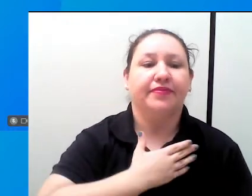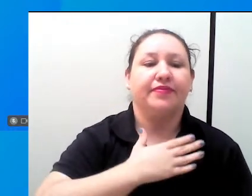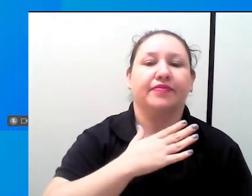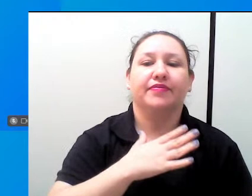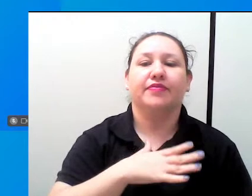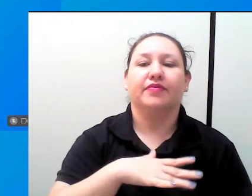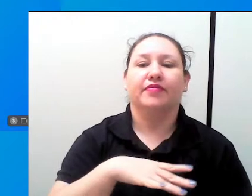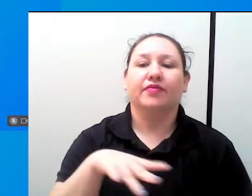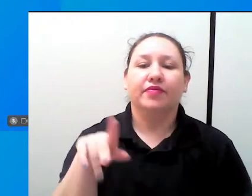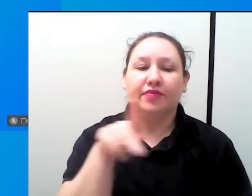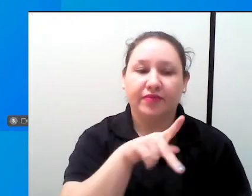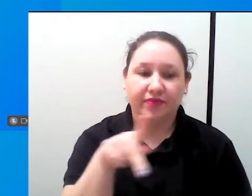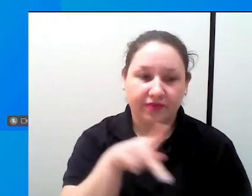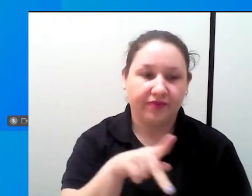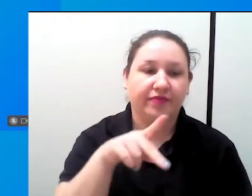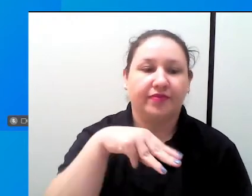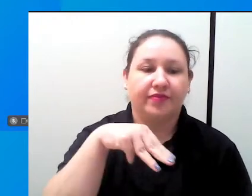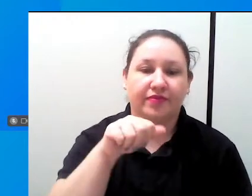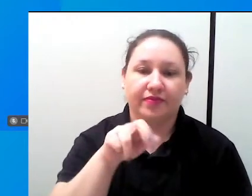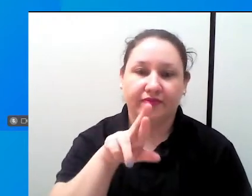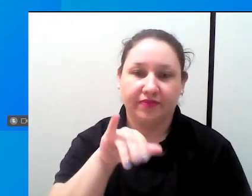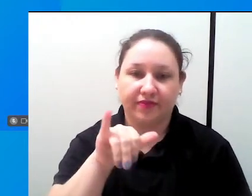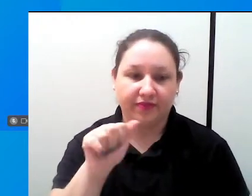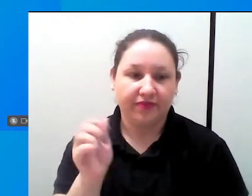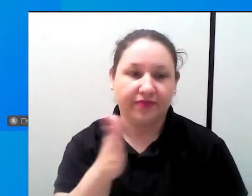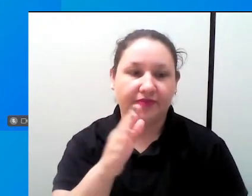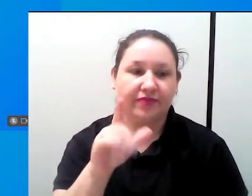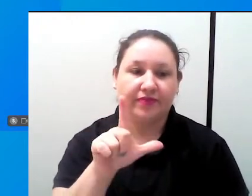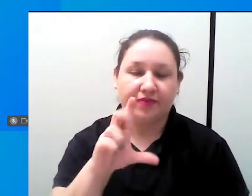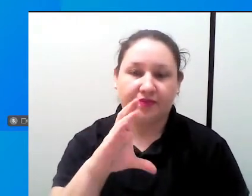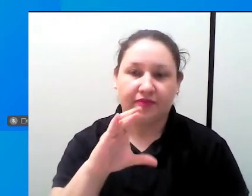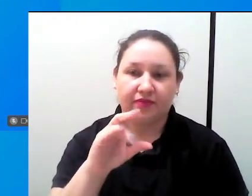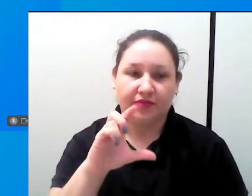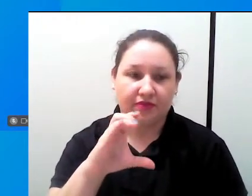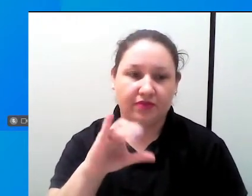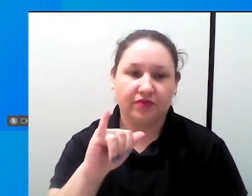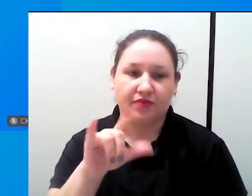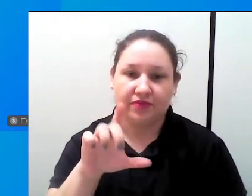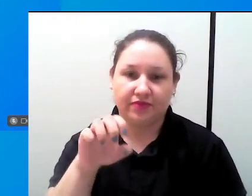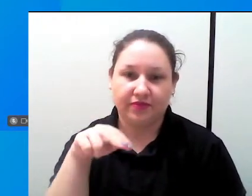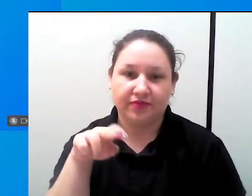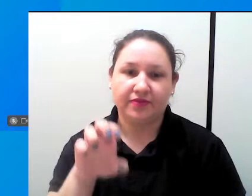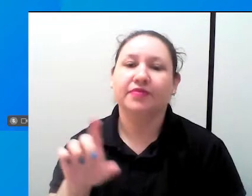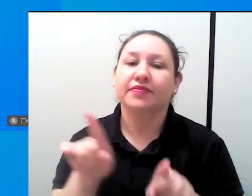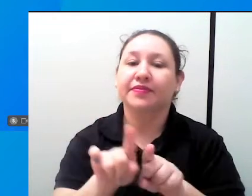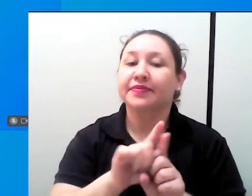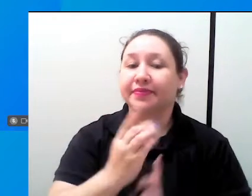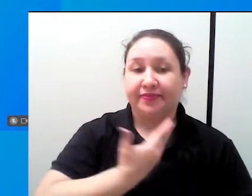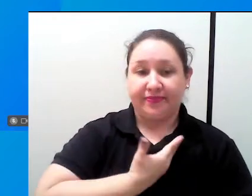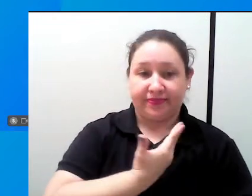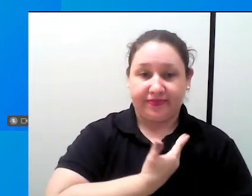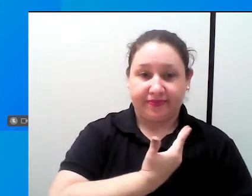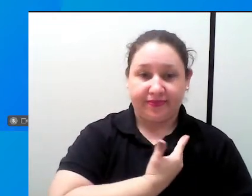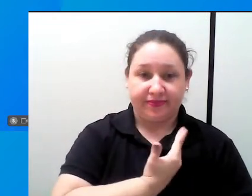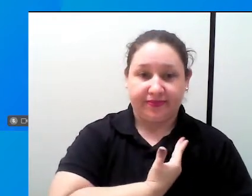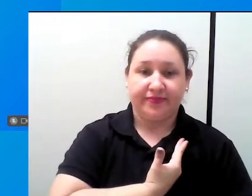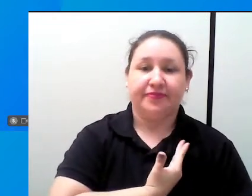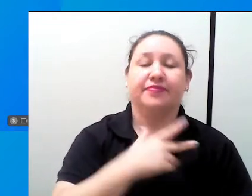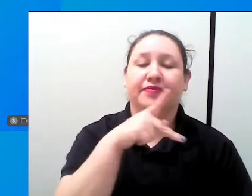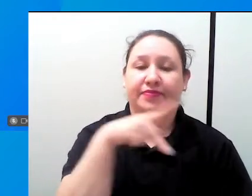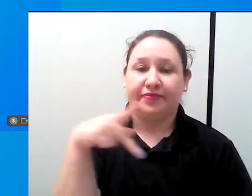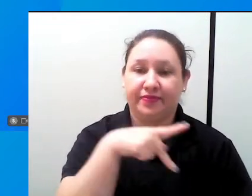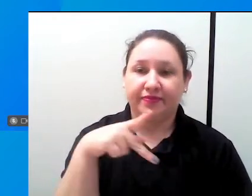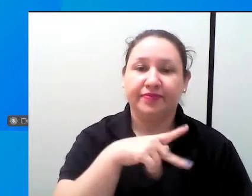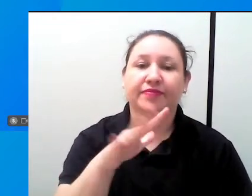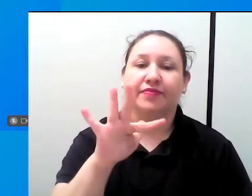de ensino, saudar o meu colega de extensão lá do Pará, professor Fabrício Medeiros, que nesse ato aqui